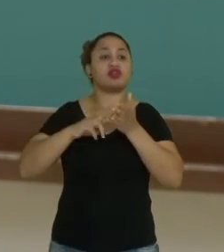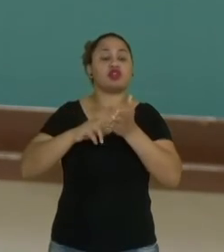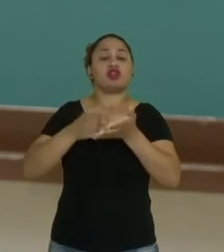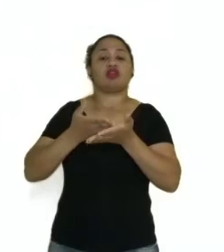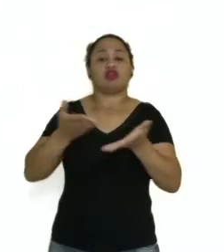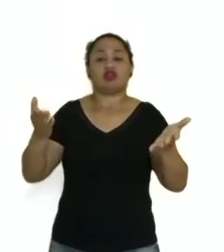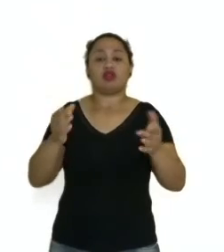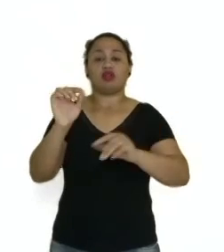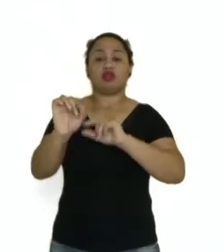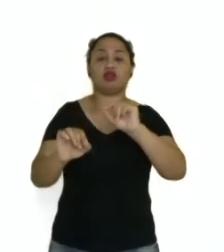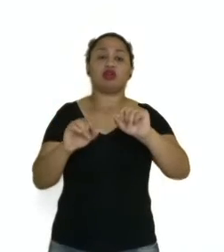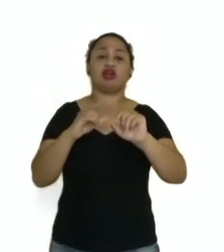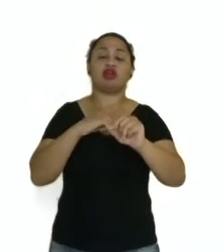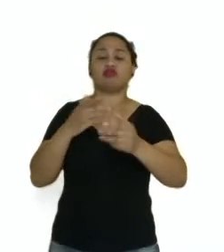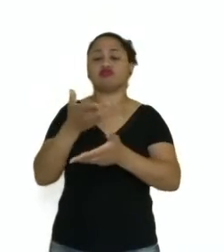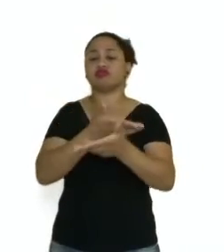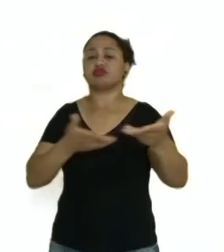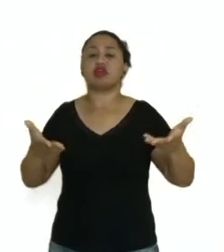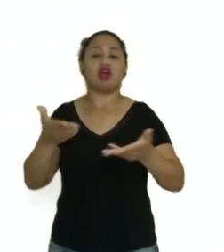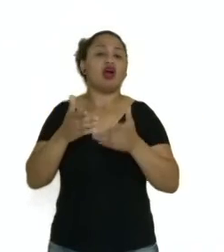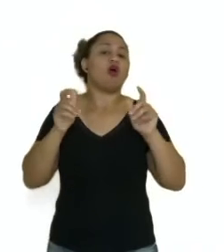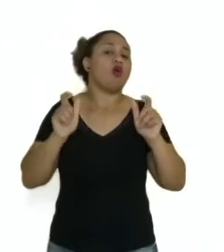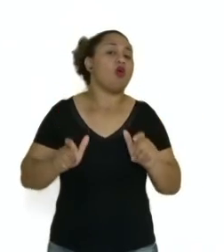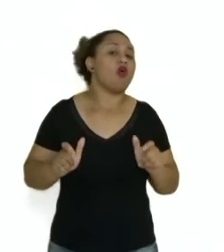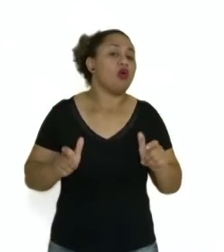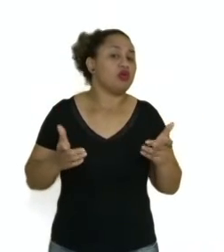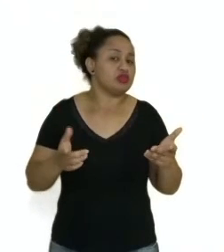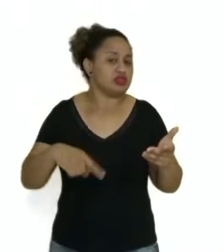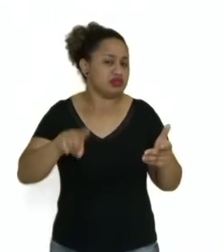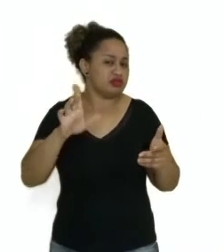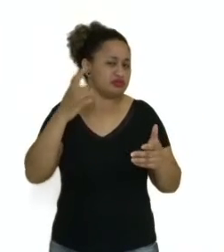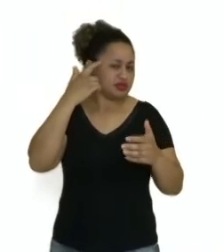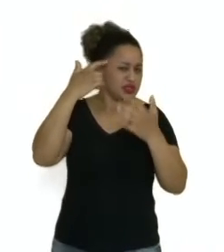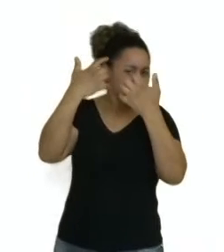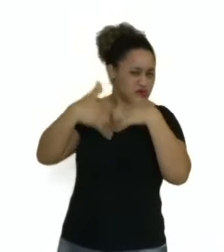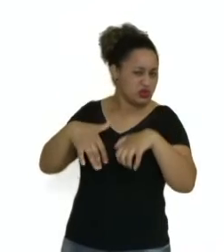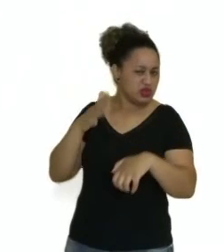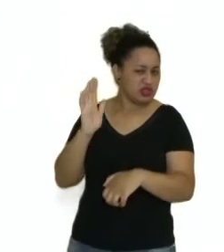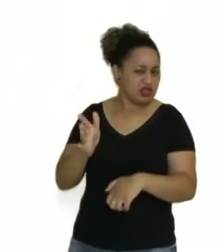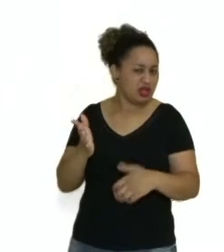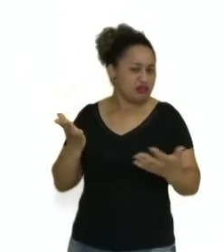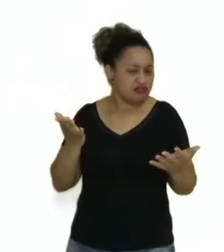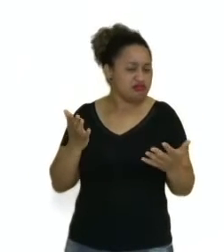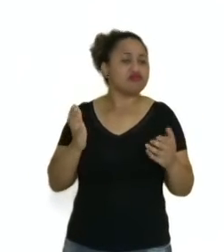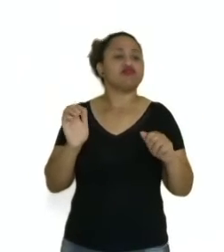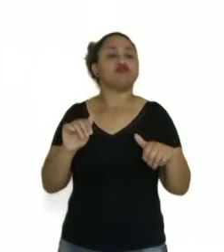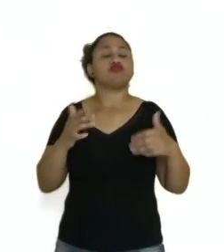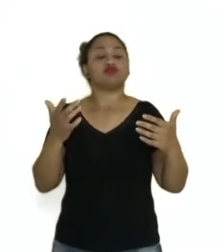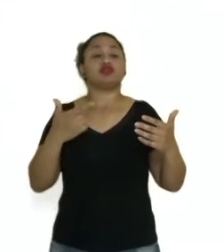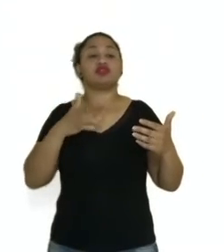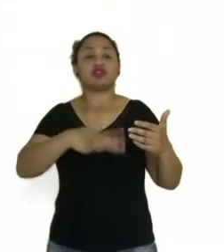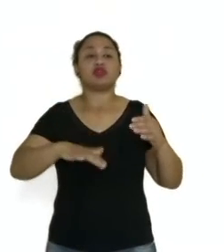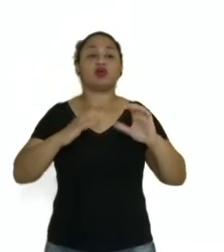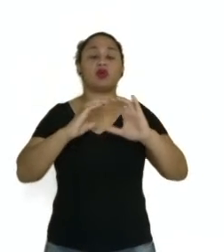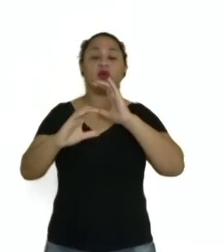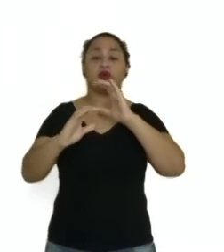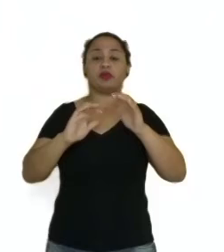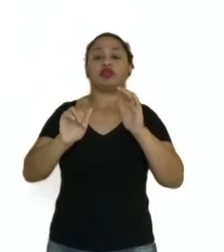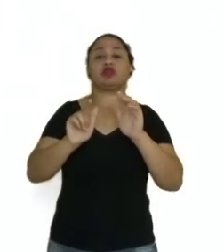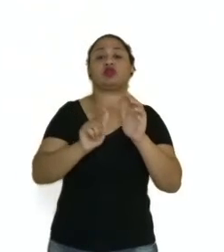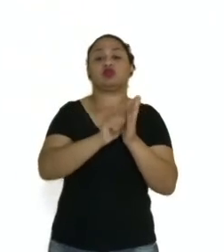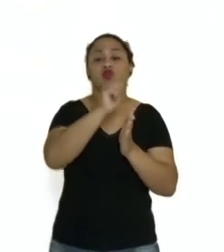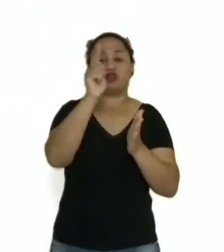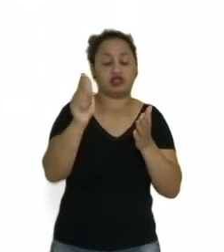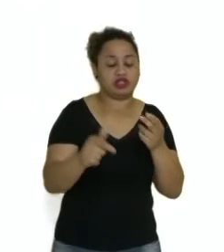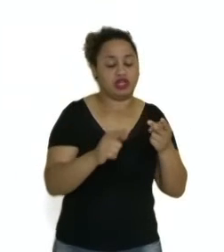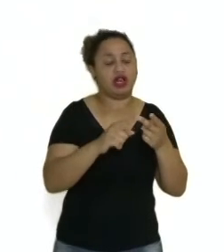abertas, costumam circular em que meios? Você já se perguntou? Então, em meios de comunicação como